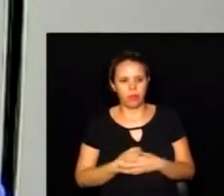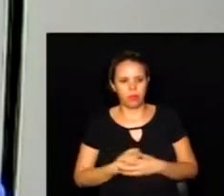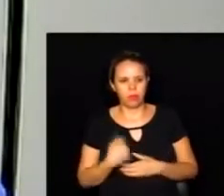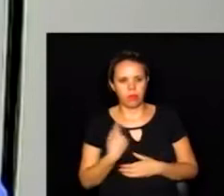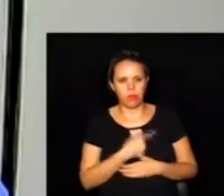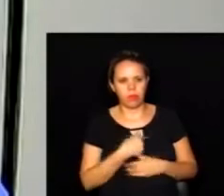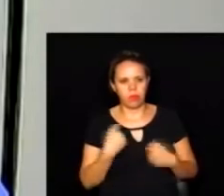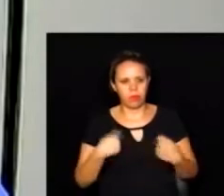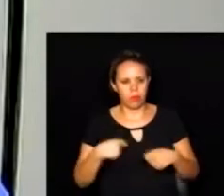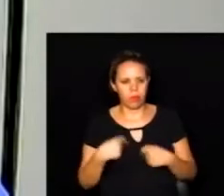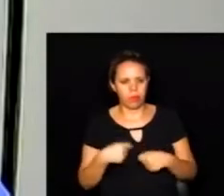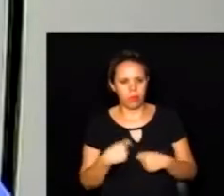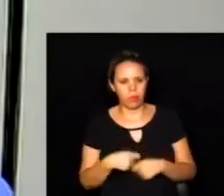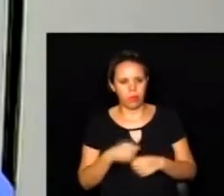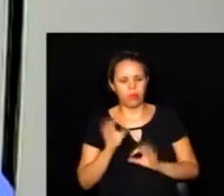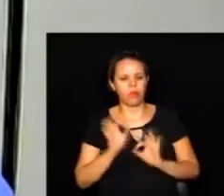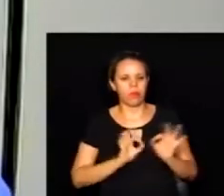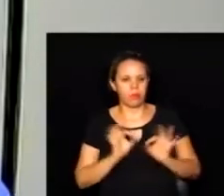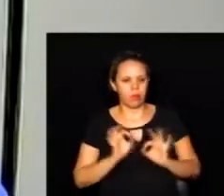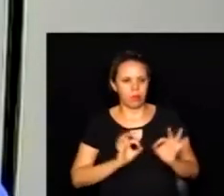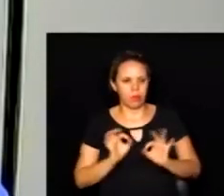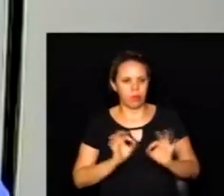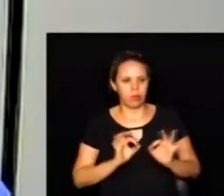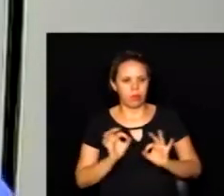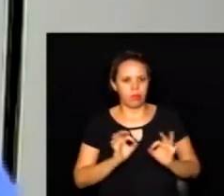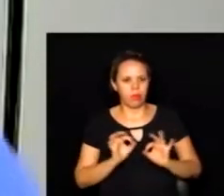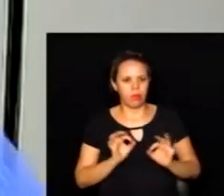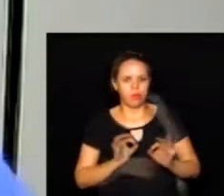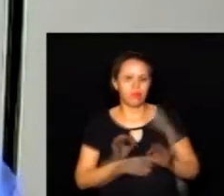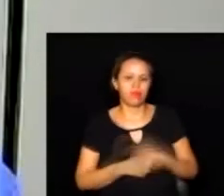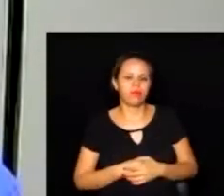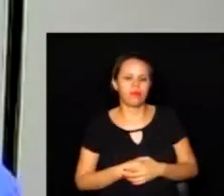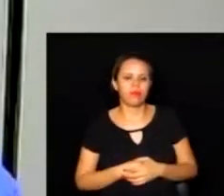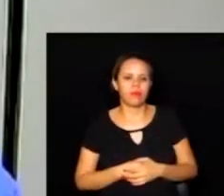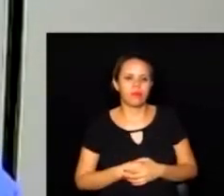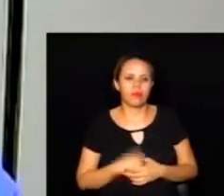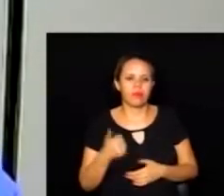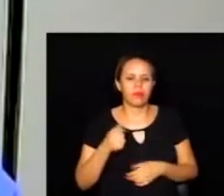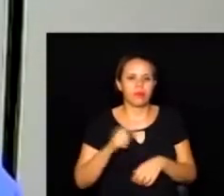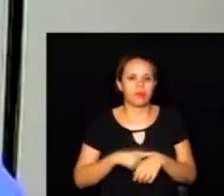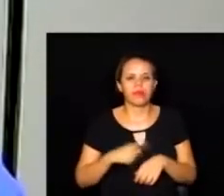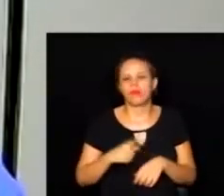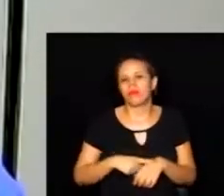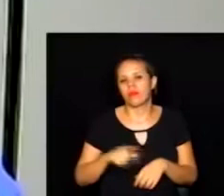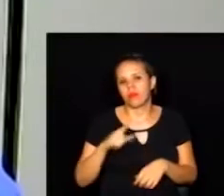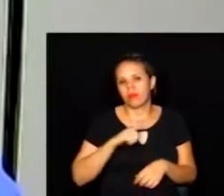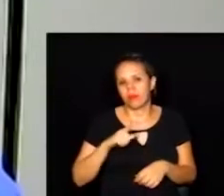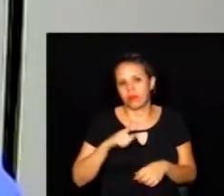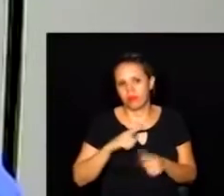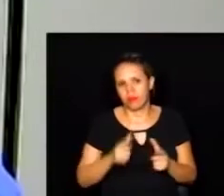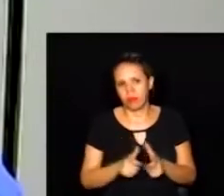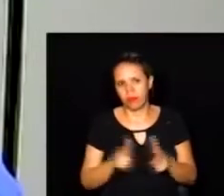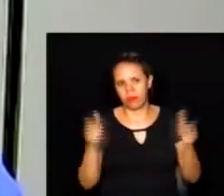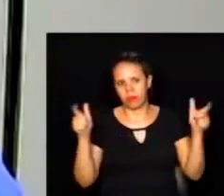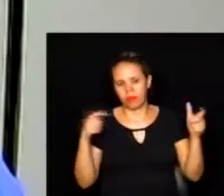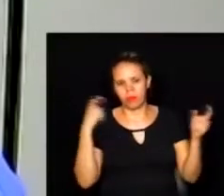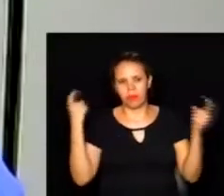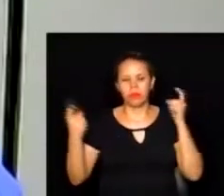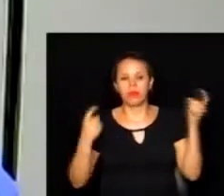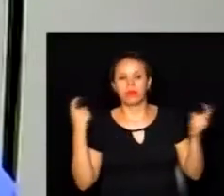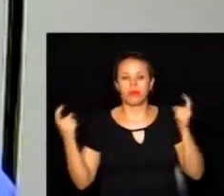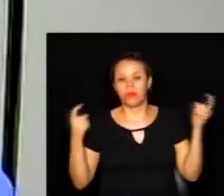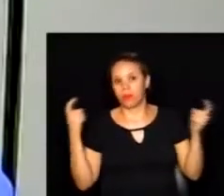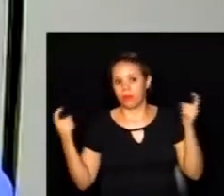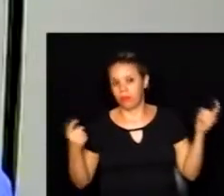nós precisávamos nos preparar para a epidemia. Desde o primeiro momento há uma enorme